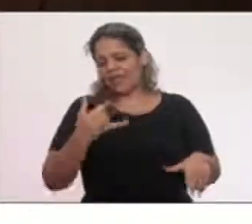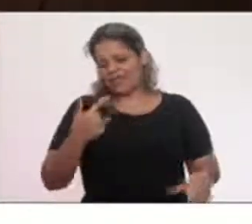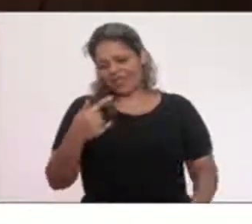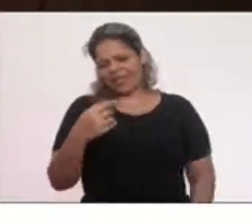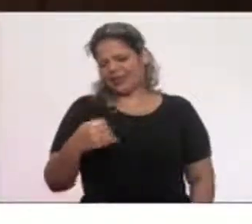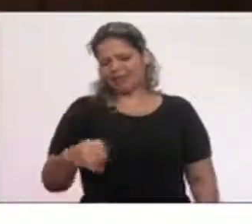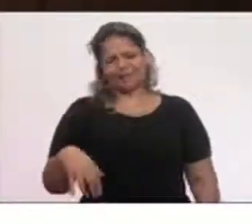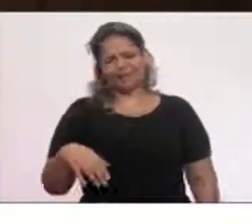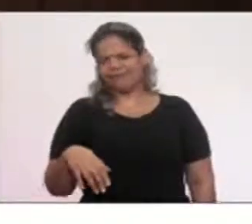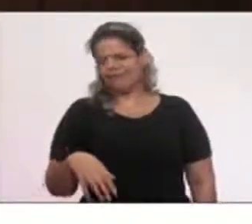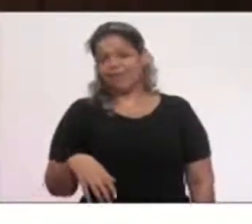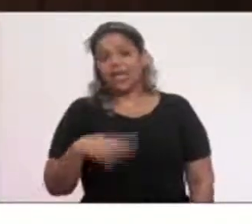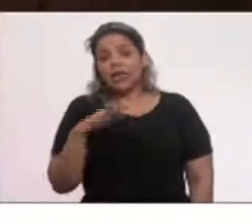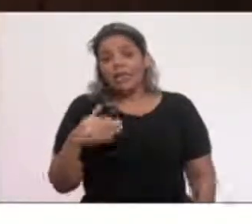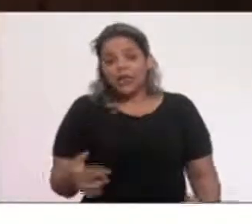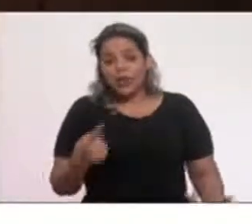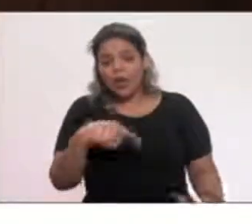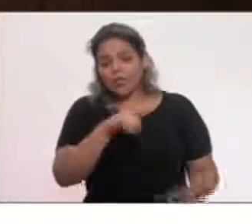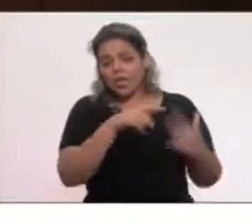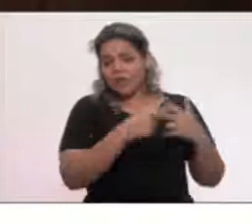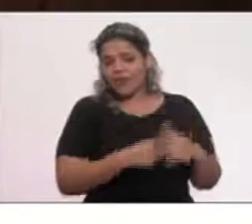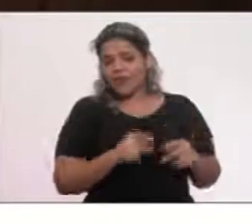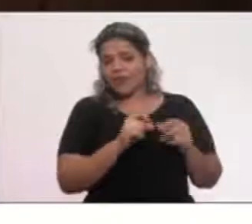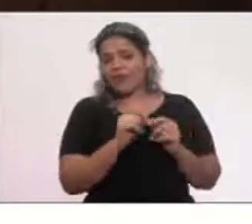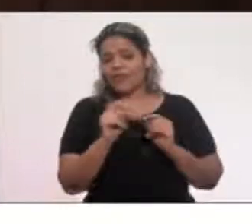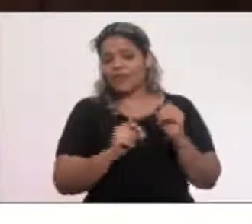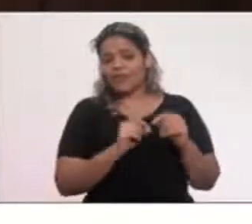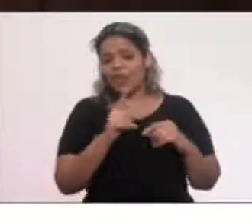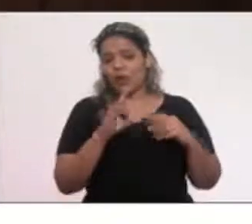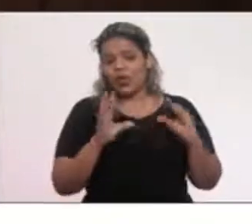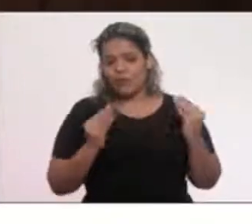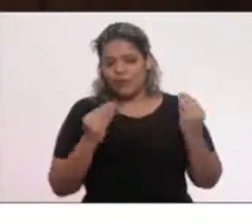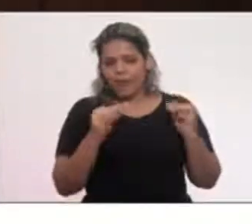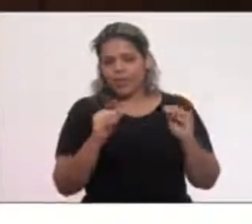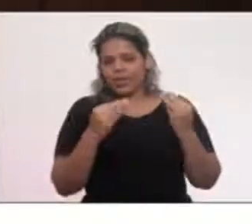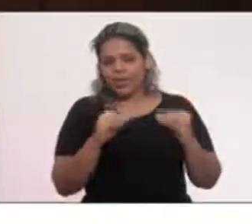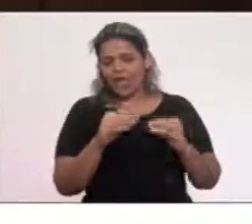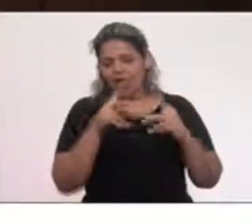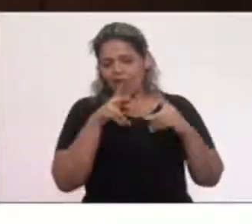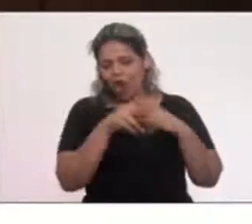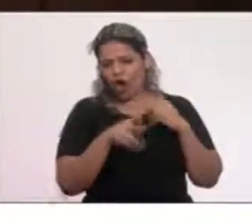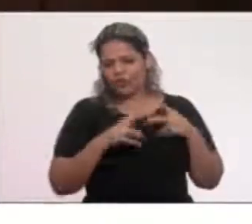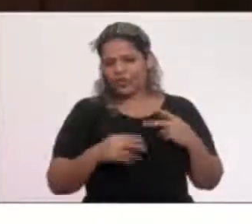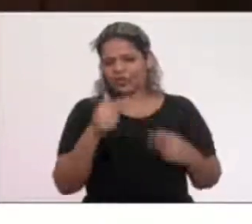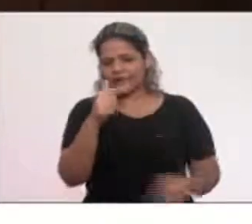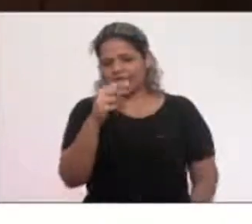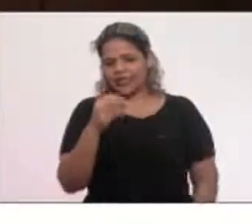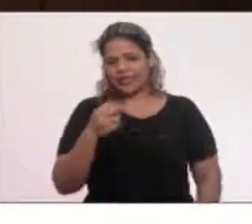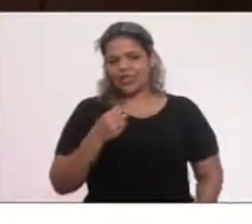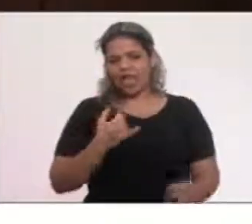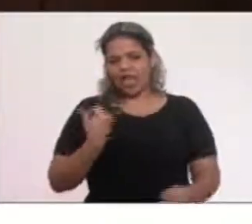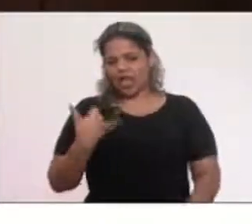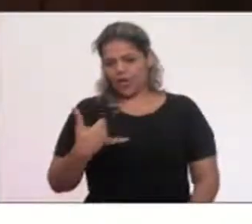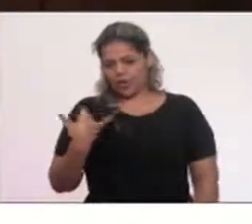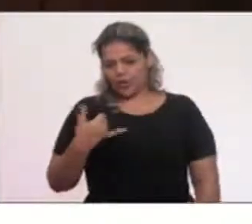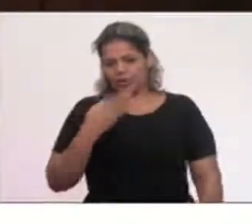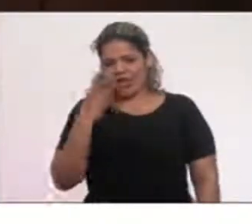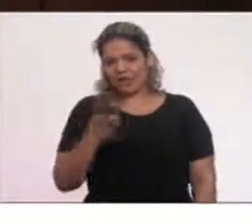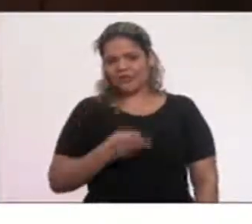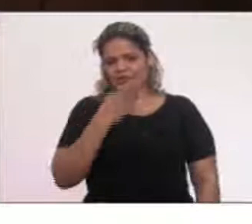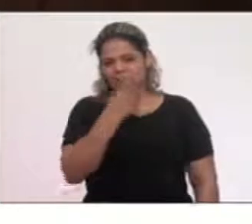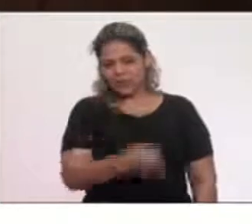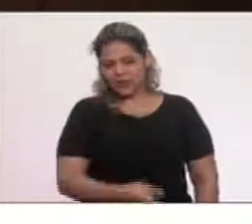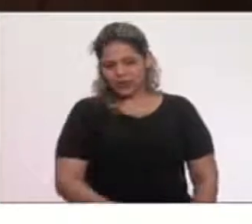idade. E o que essa reforma quer fazer é estabelecer esse corte dos 70 anos para se ter acesso ao